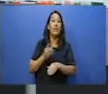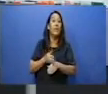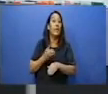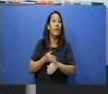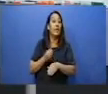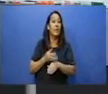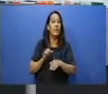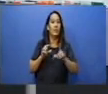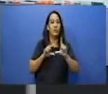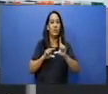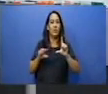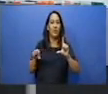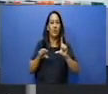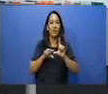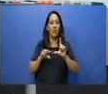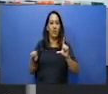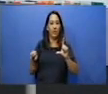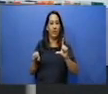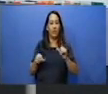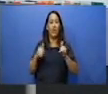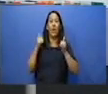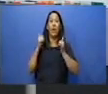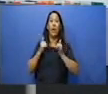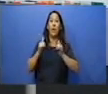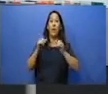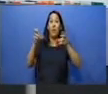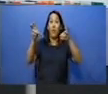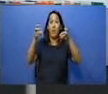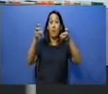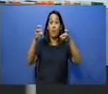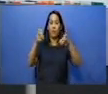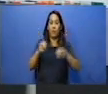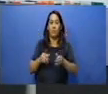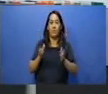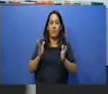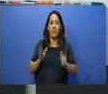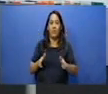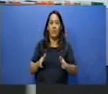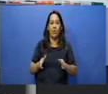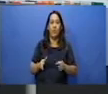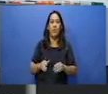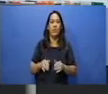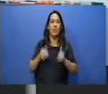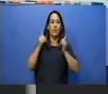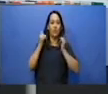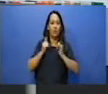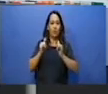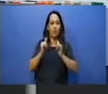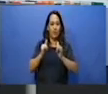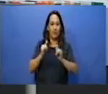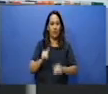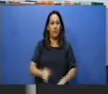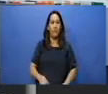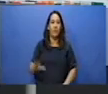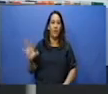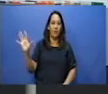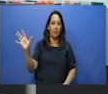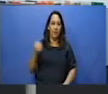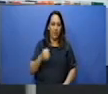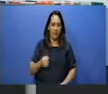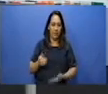legenda, já treinamos fazer manchete e hoje nós vamos escrever uma notícia. Pega seu caderno